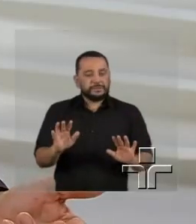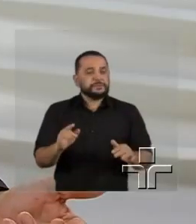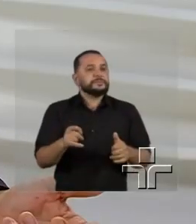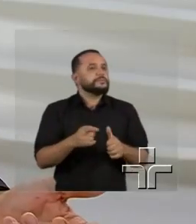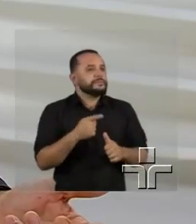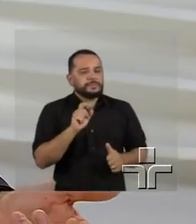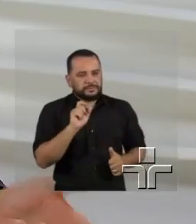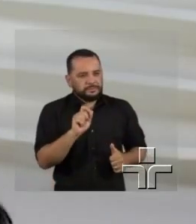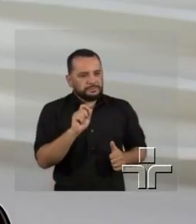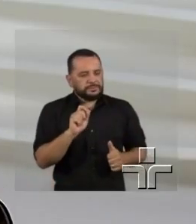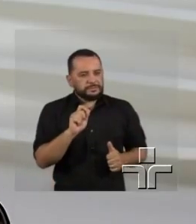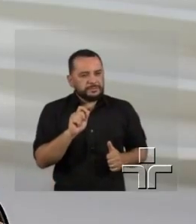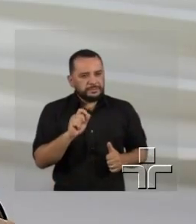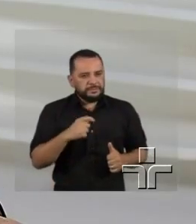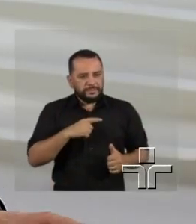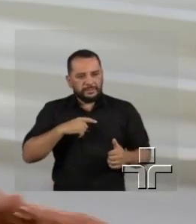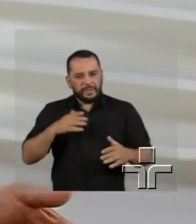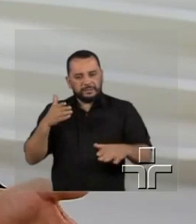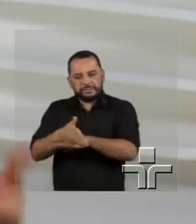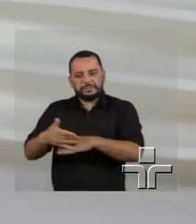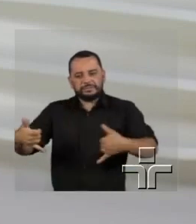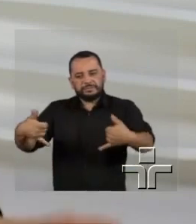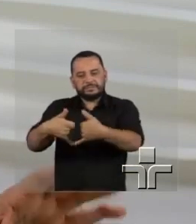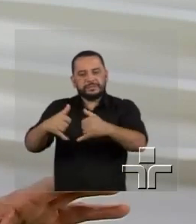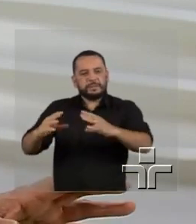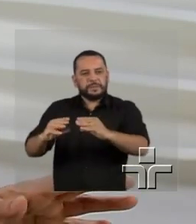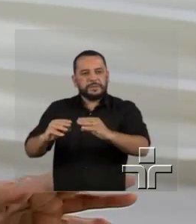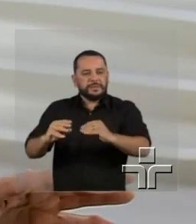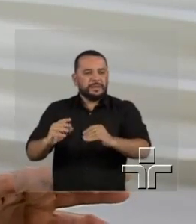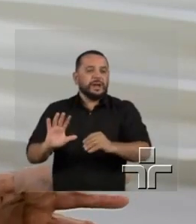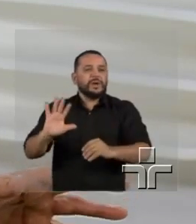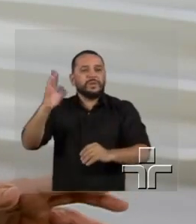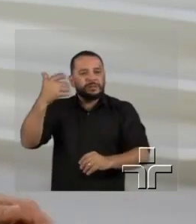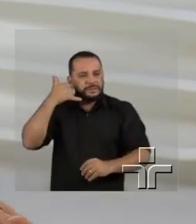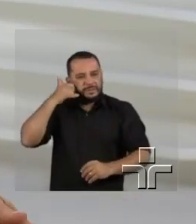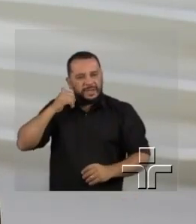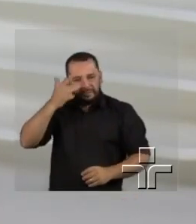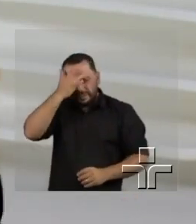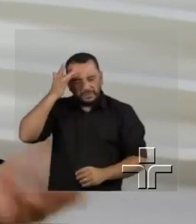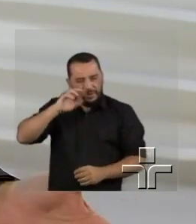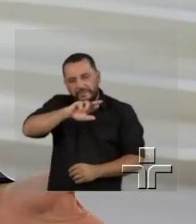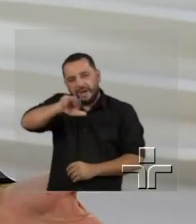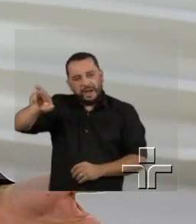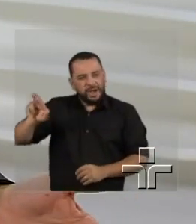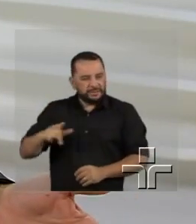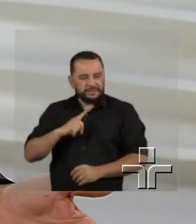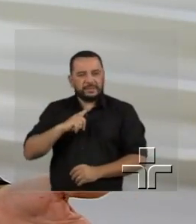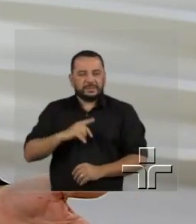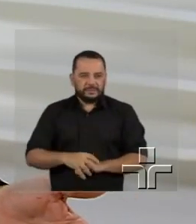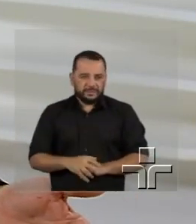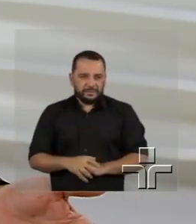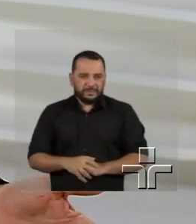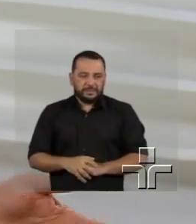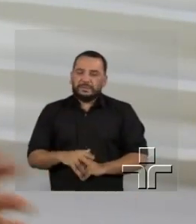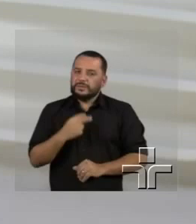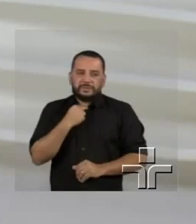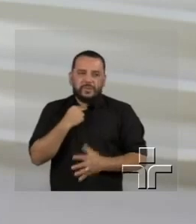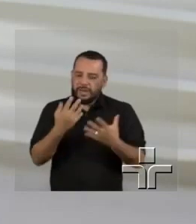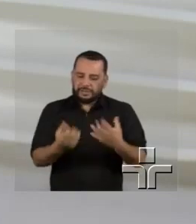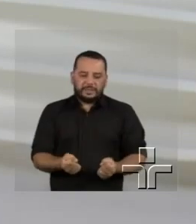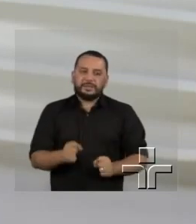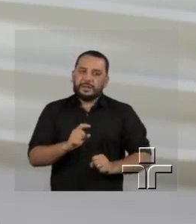pode agravar essas divisões, né? Pelo contrário, tem que ser, para mim, o que eu vejo, que se eu pudesse ainda dizer